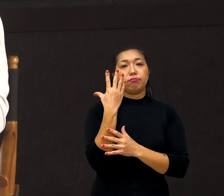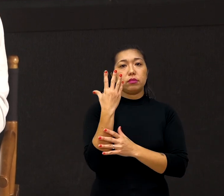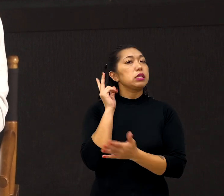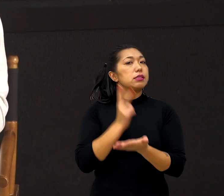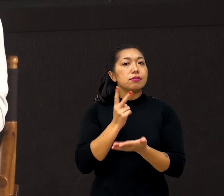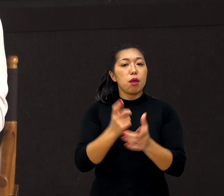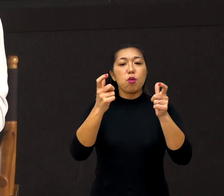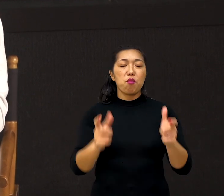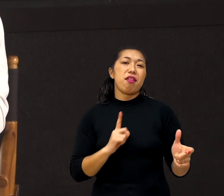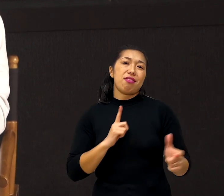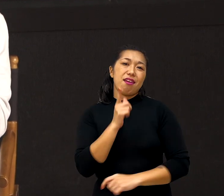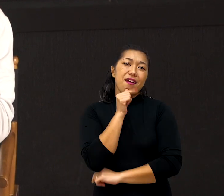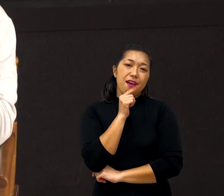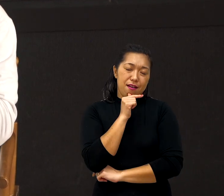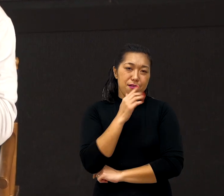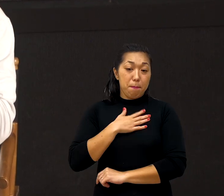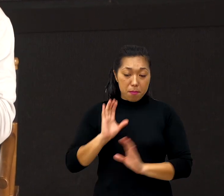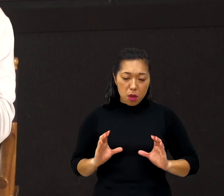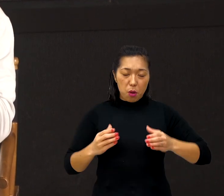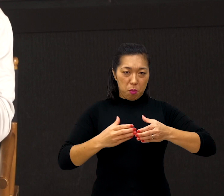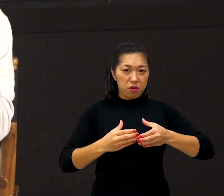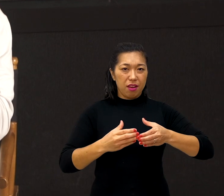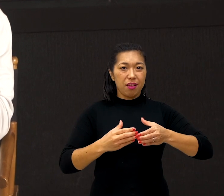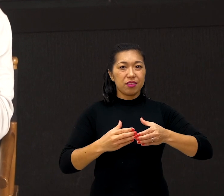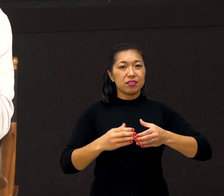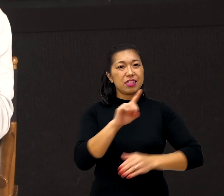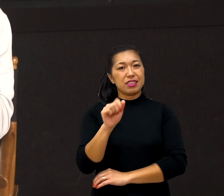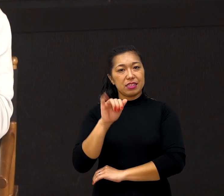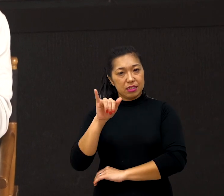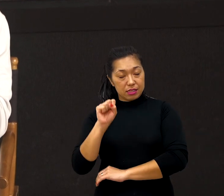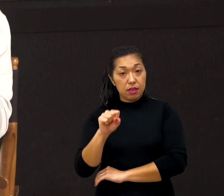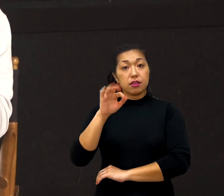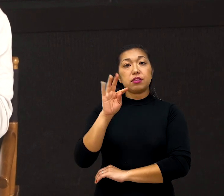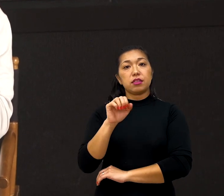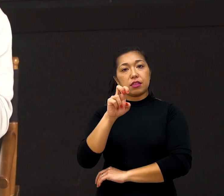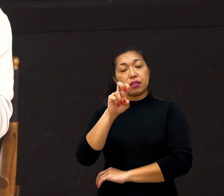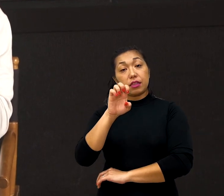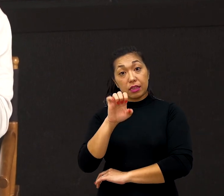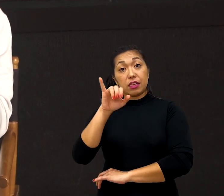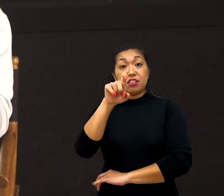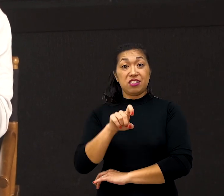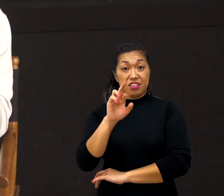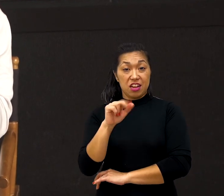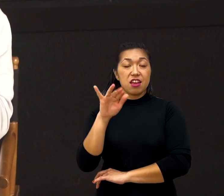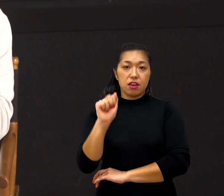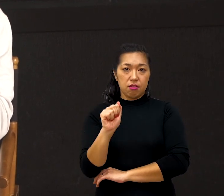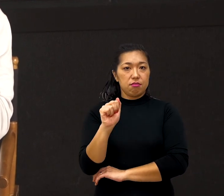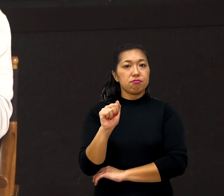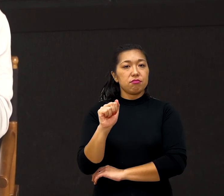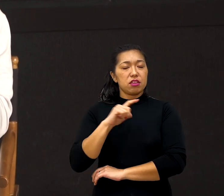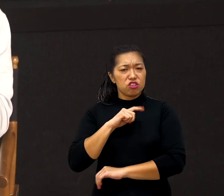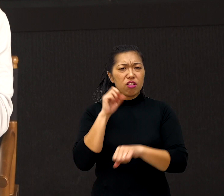em lugares de água, né? Desde a minha comunidade, que era a Passagem Teixeira, contaminada, o manguezal, pelo porto